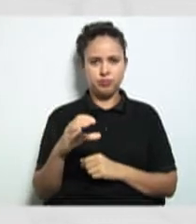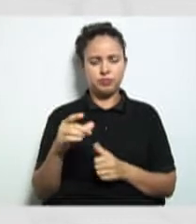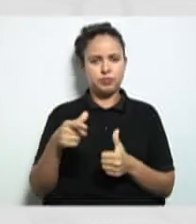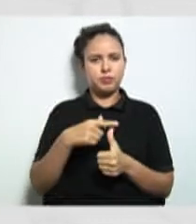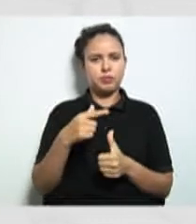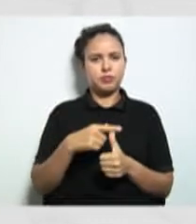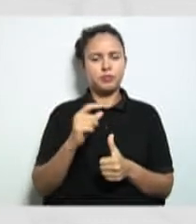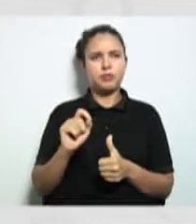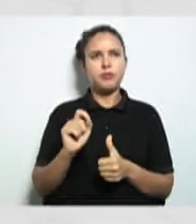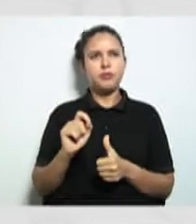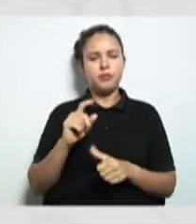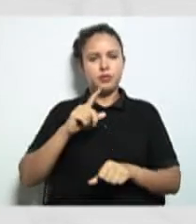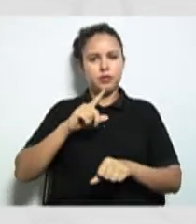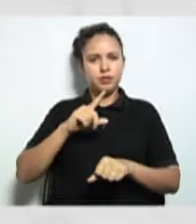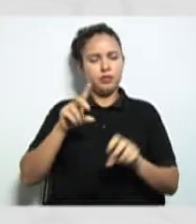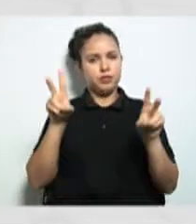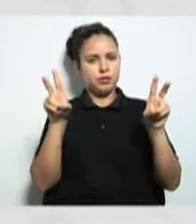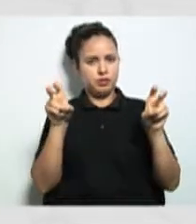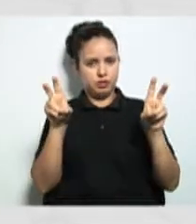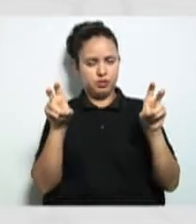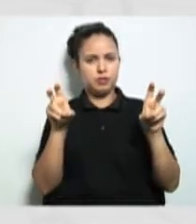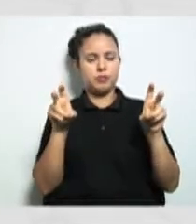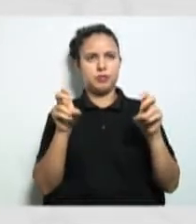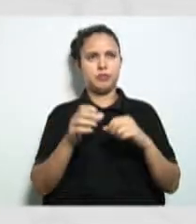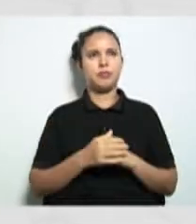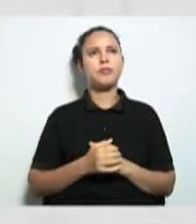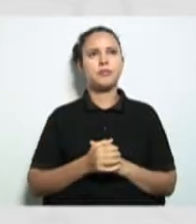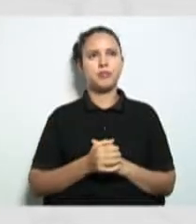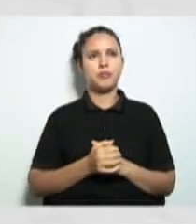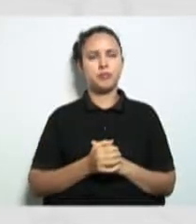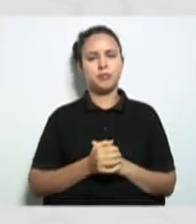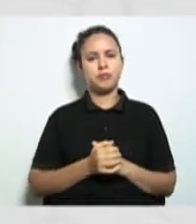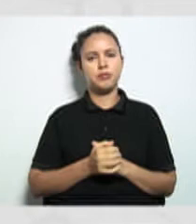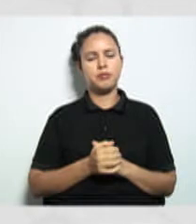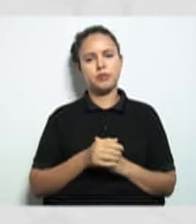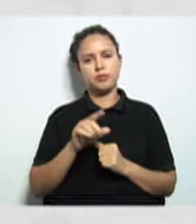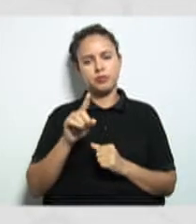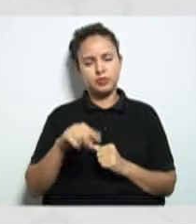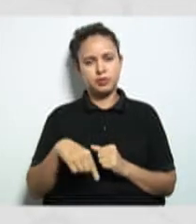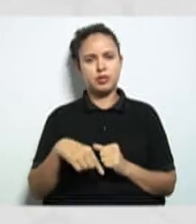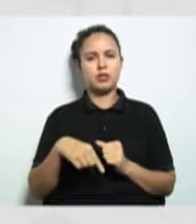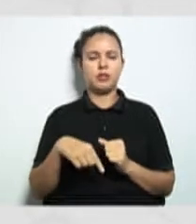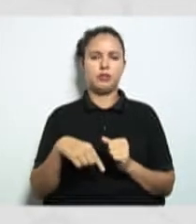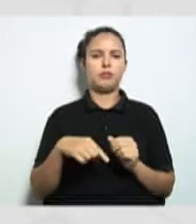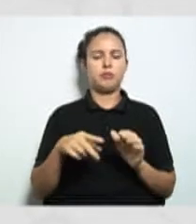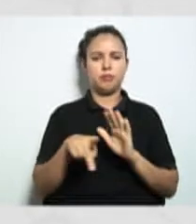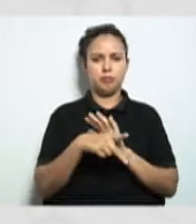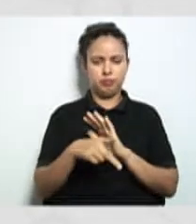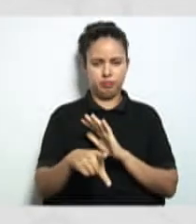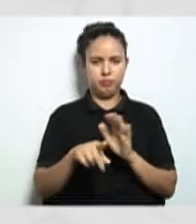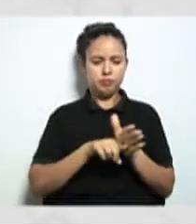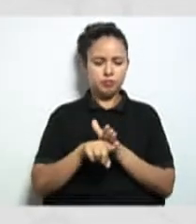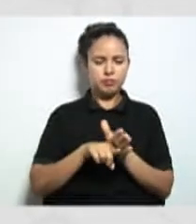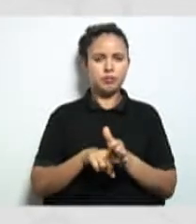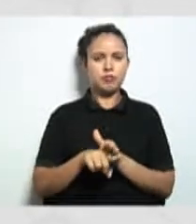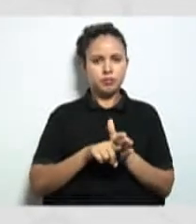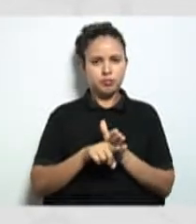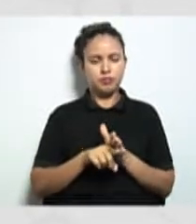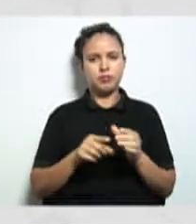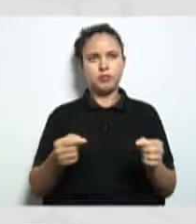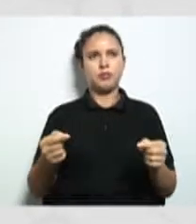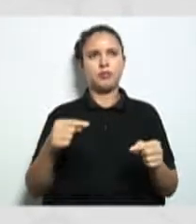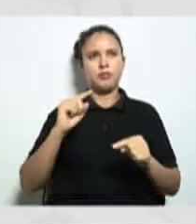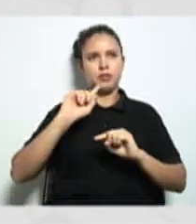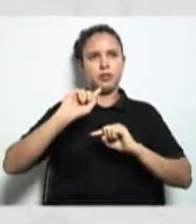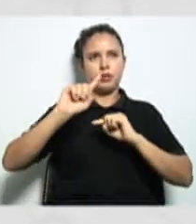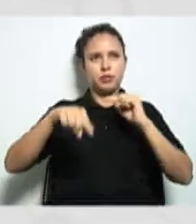primeiro deles é o tema, né? Que é o quê? O assunto que vai ser abordado. Depois, nós